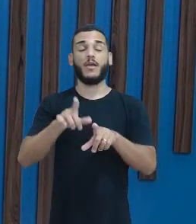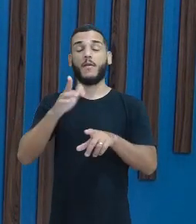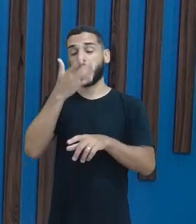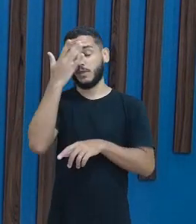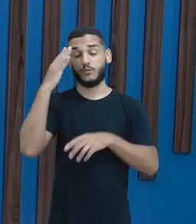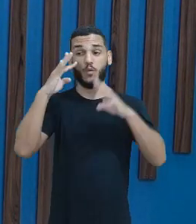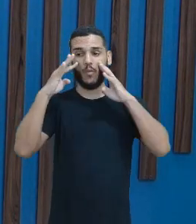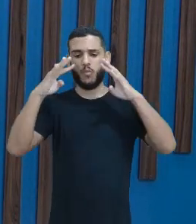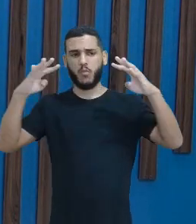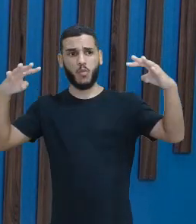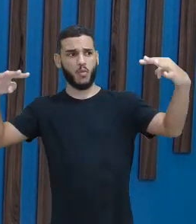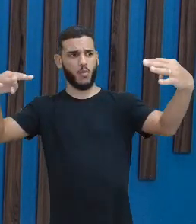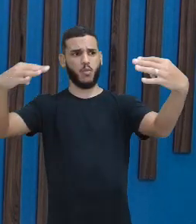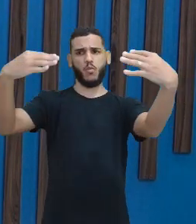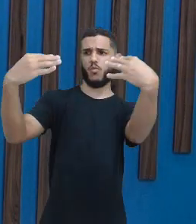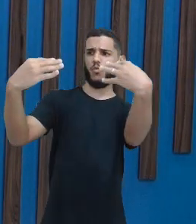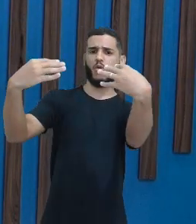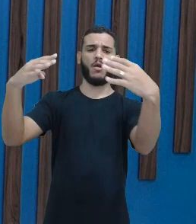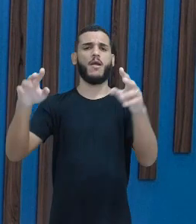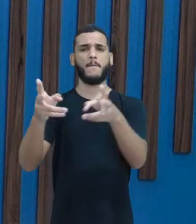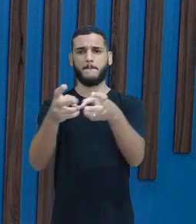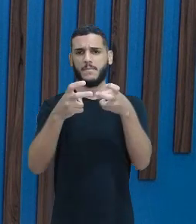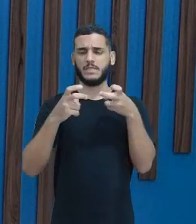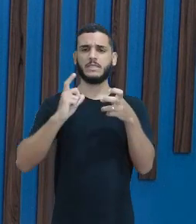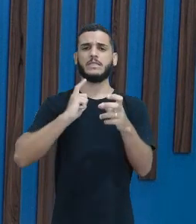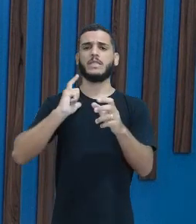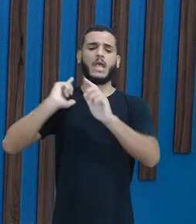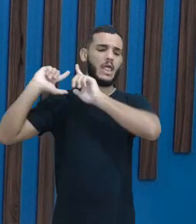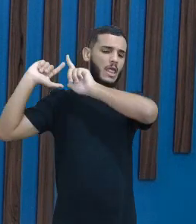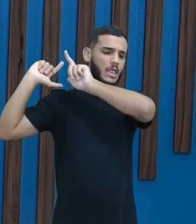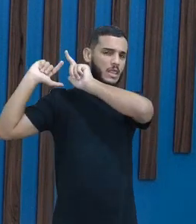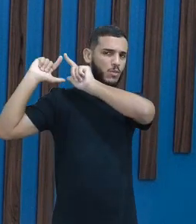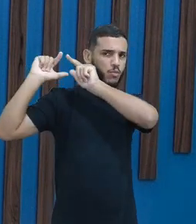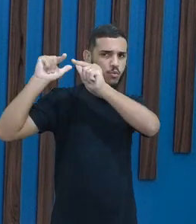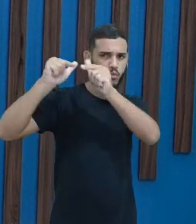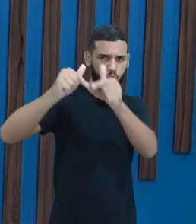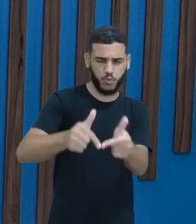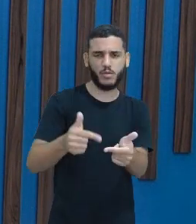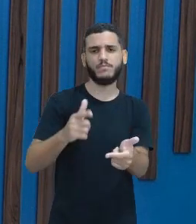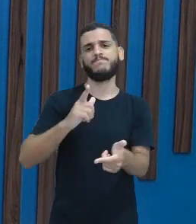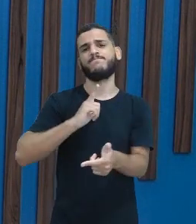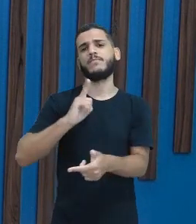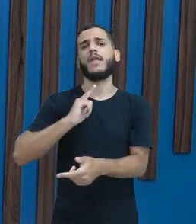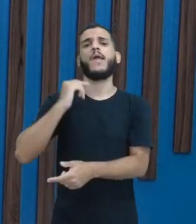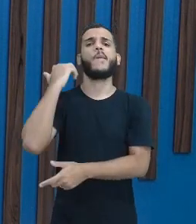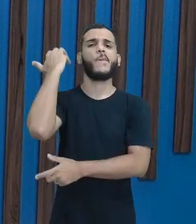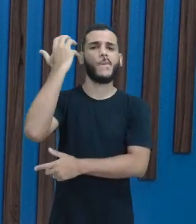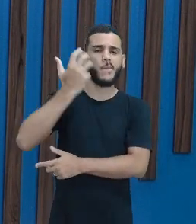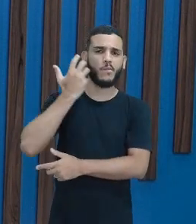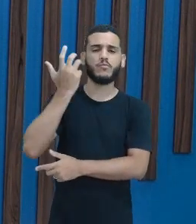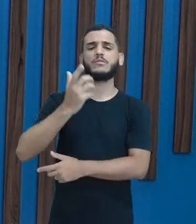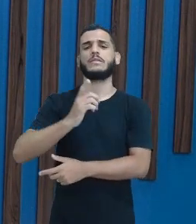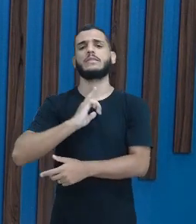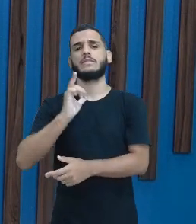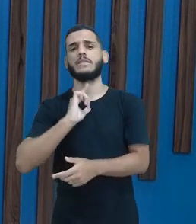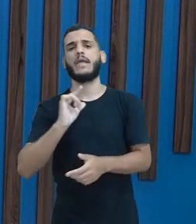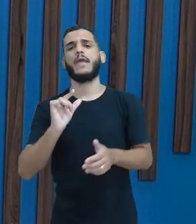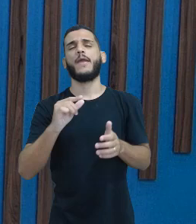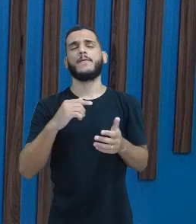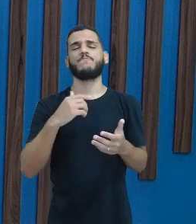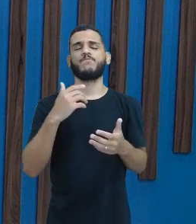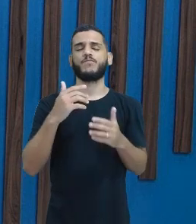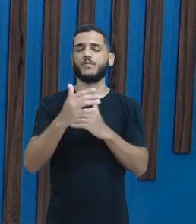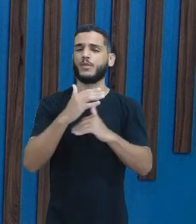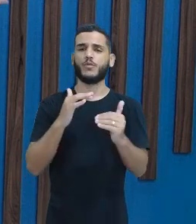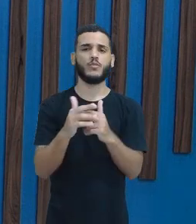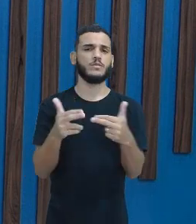de muita gente junto com ele. Então, ele faz música, ele faz verso, faz prosa,